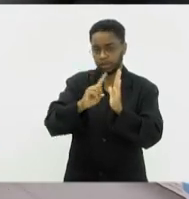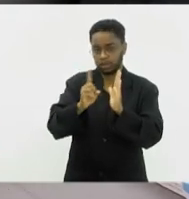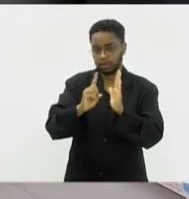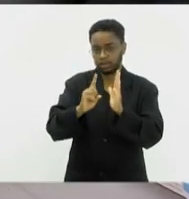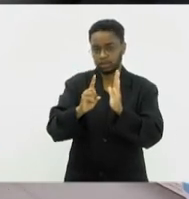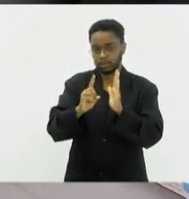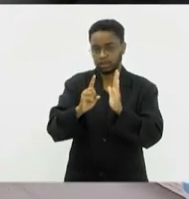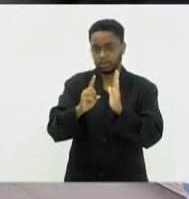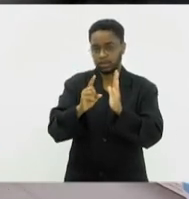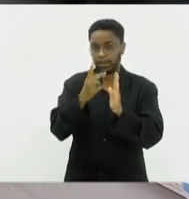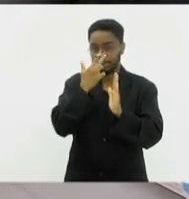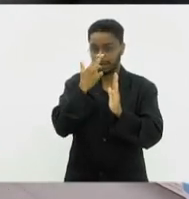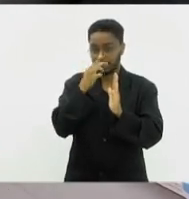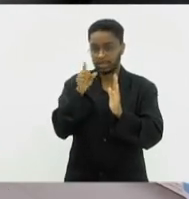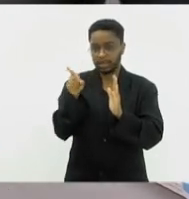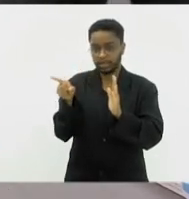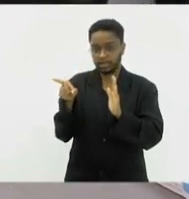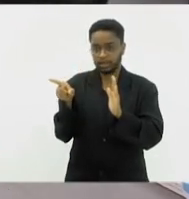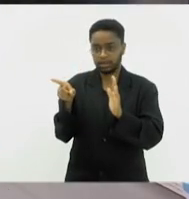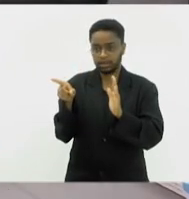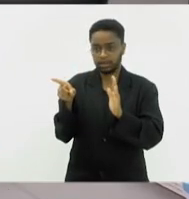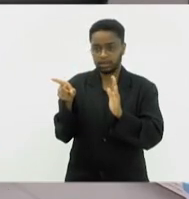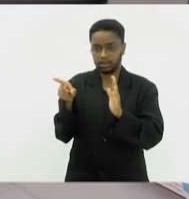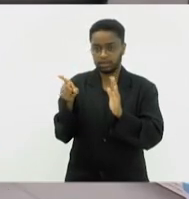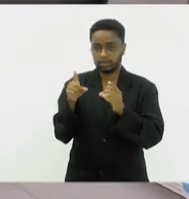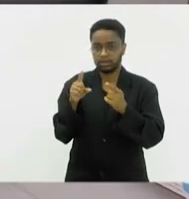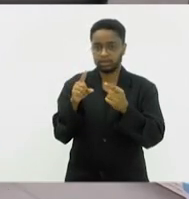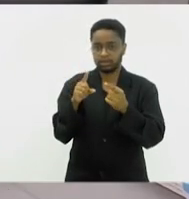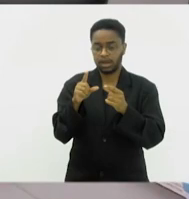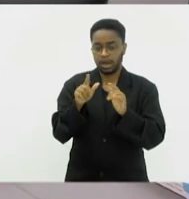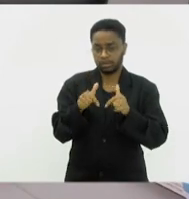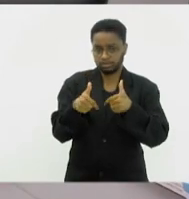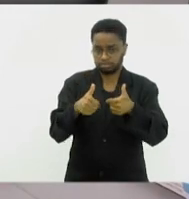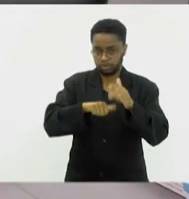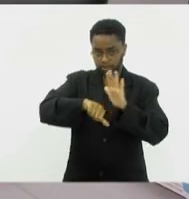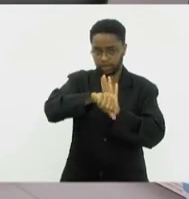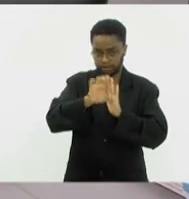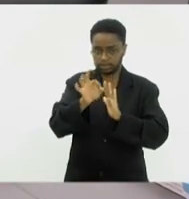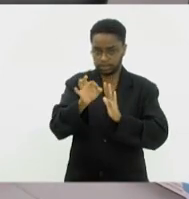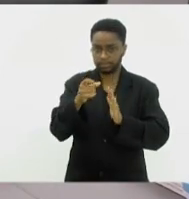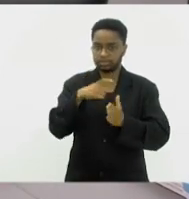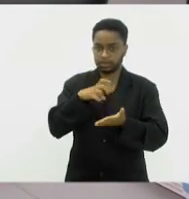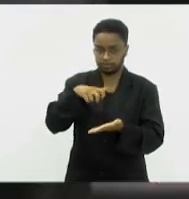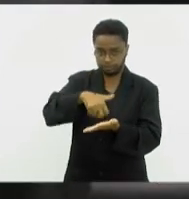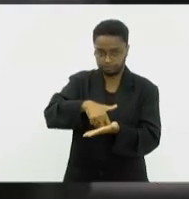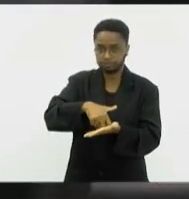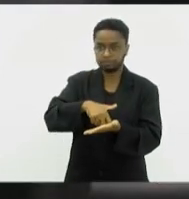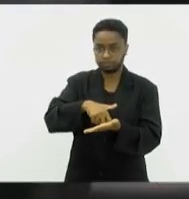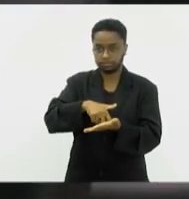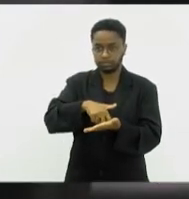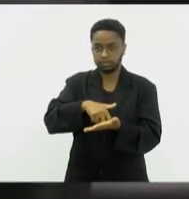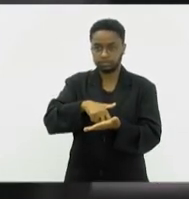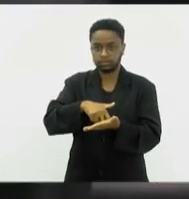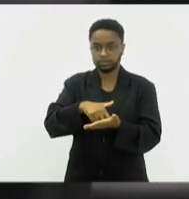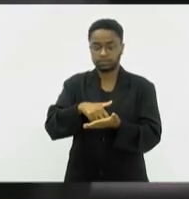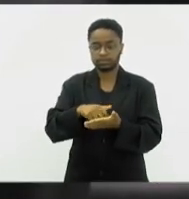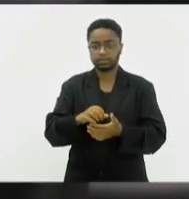ele cometeu o crime, né? foi condenado e